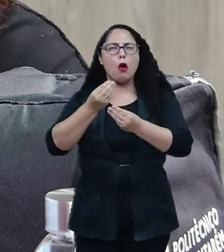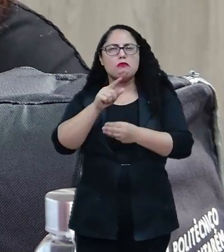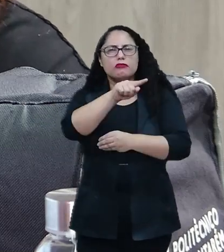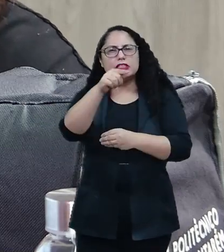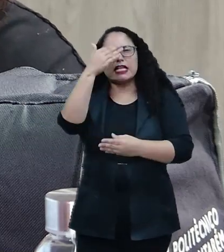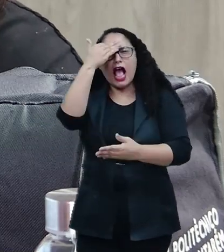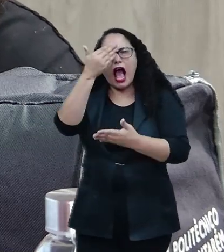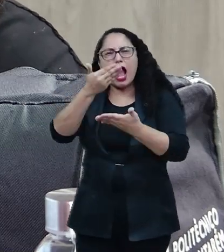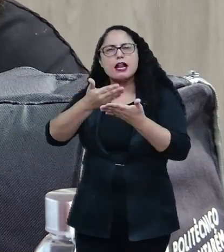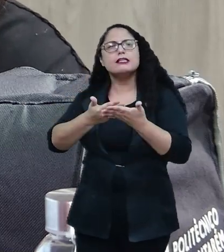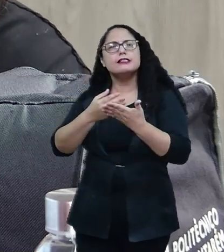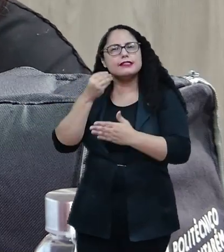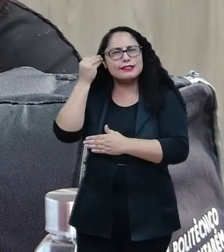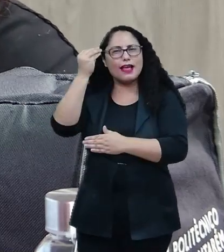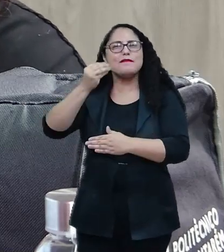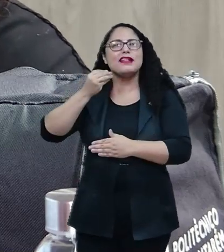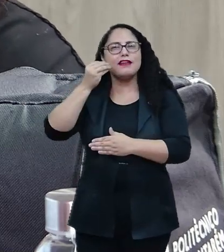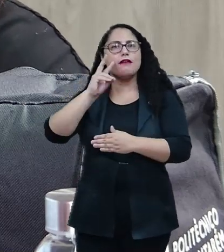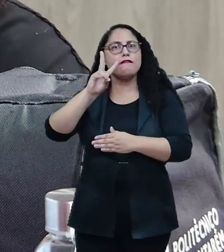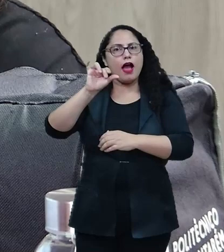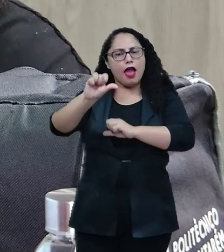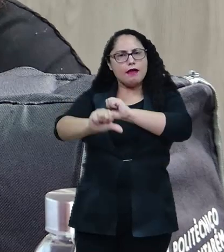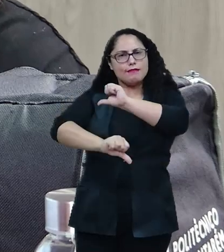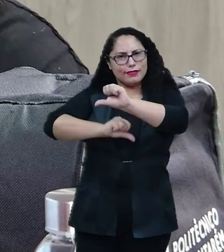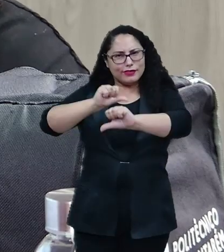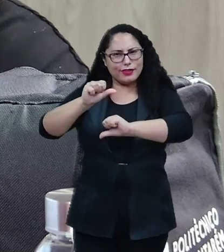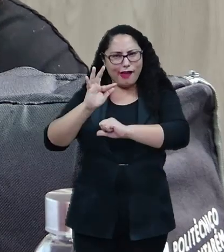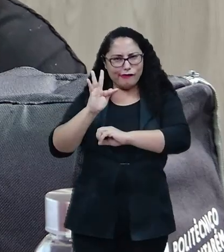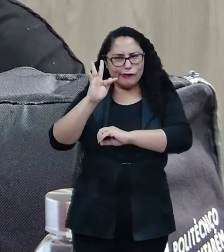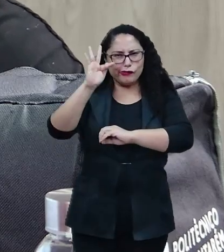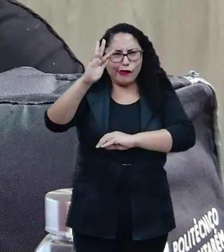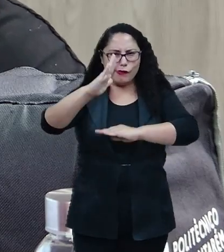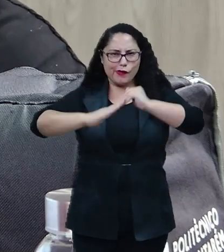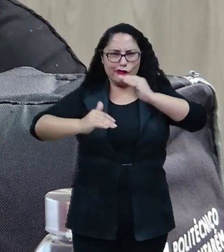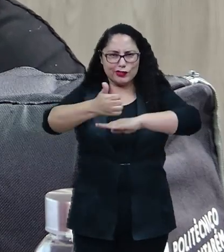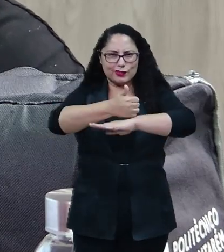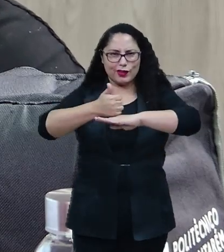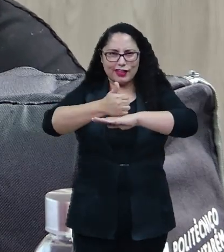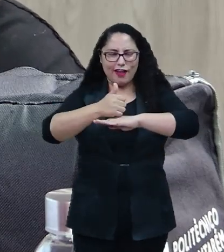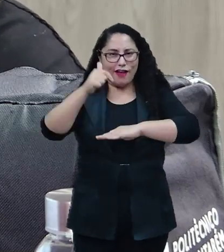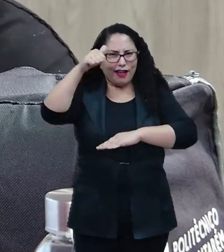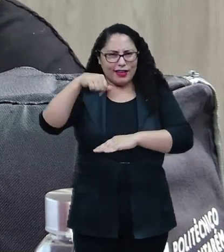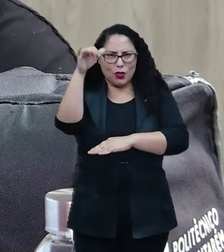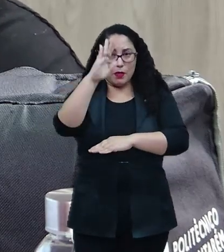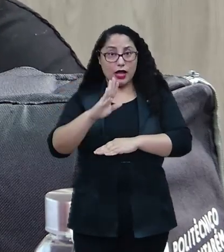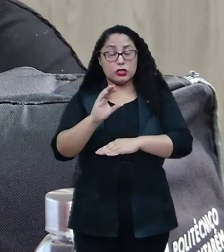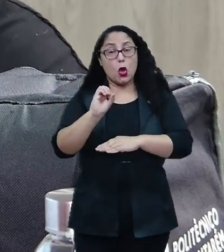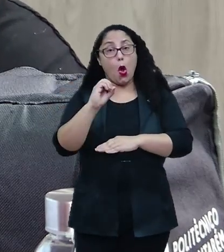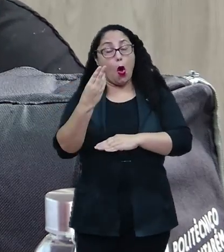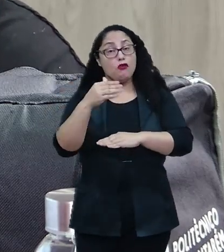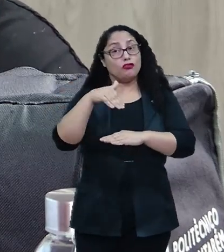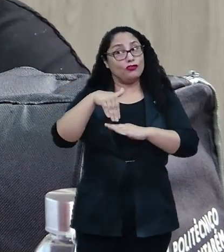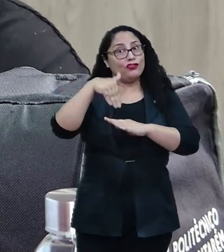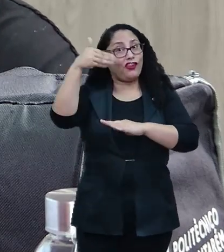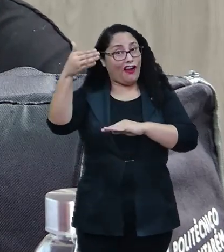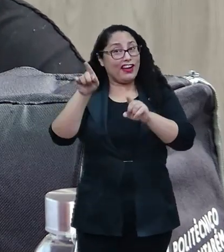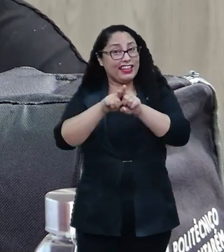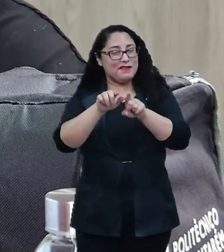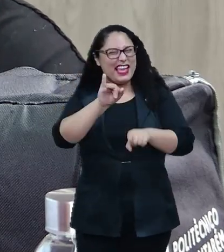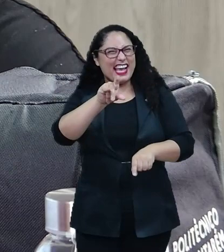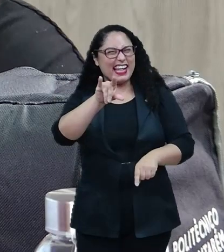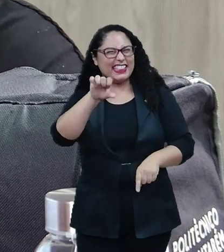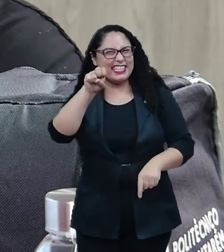vocês acreditam que essa experiência vai mudar, né, o futuro profissional de vocês aqui no Brasil ou até fora dele, né,